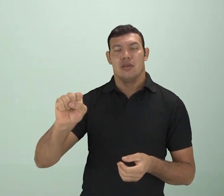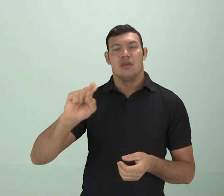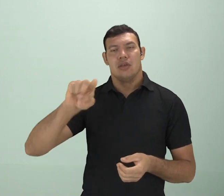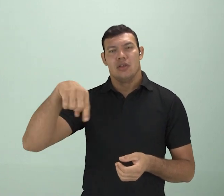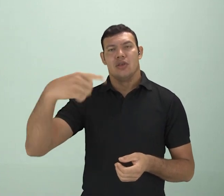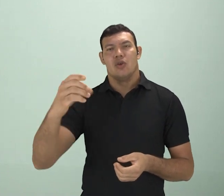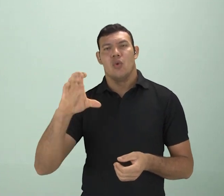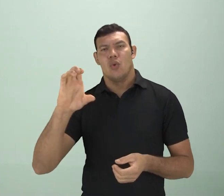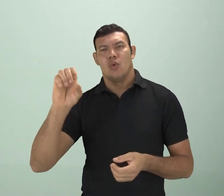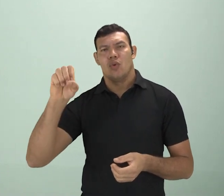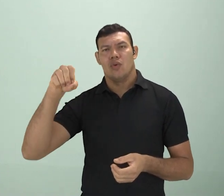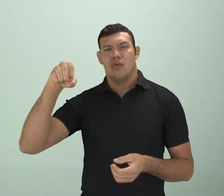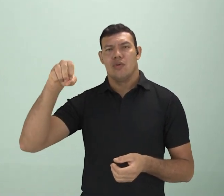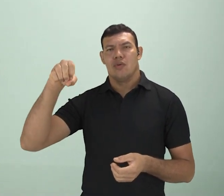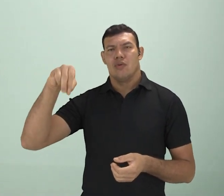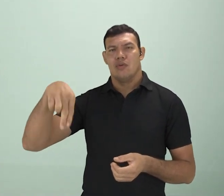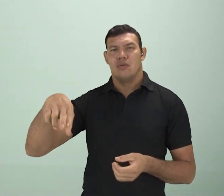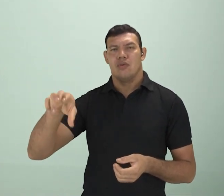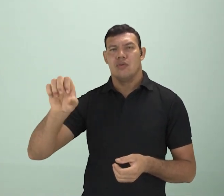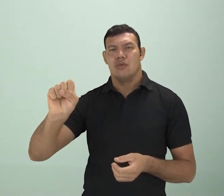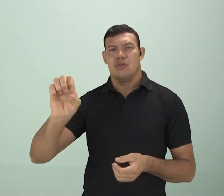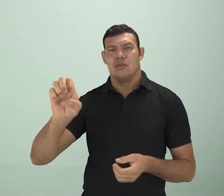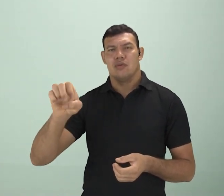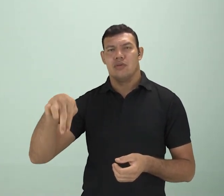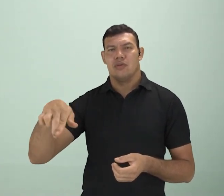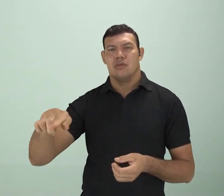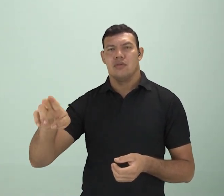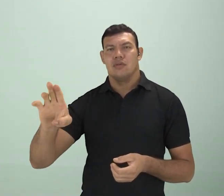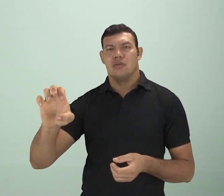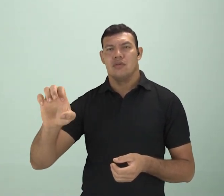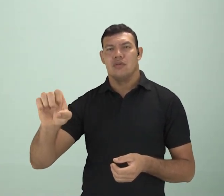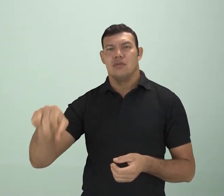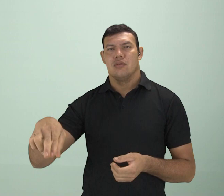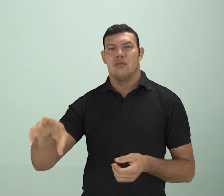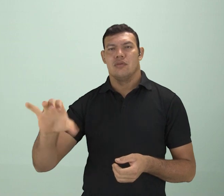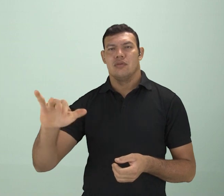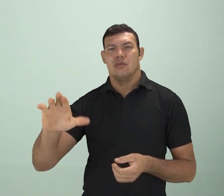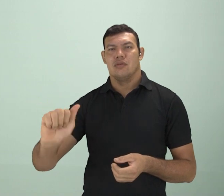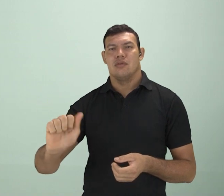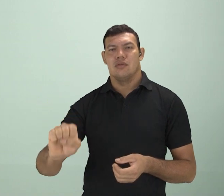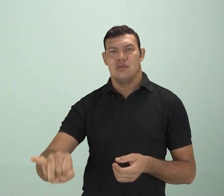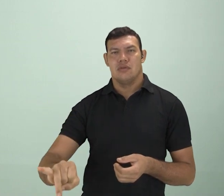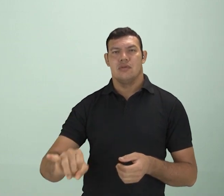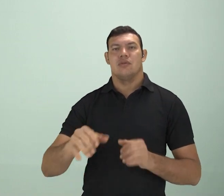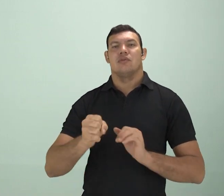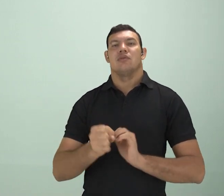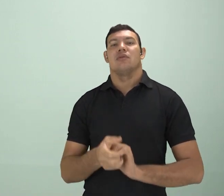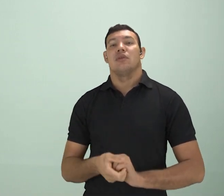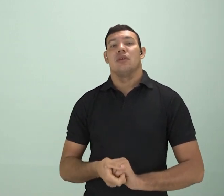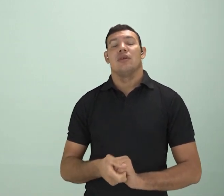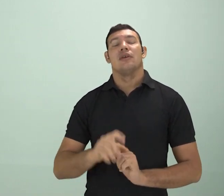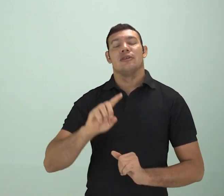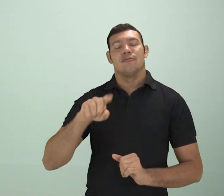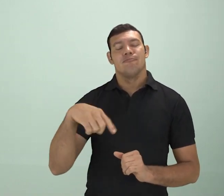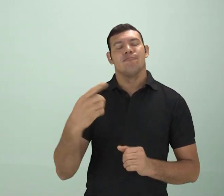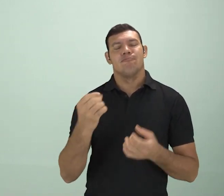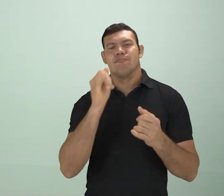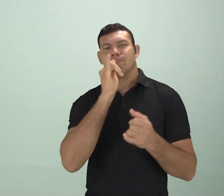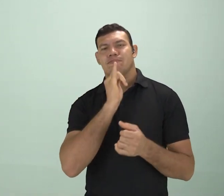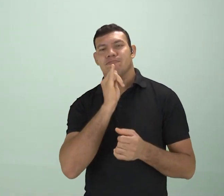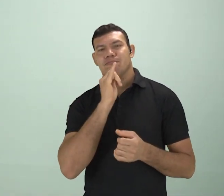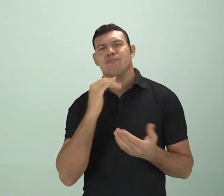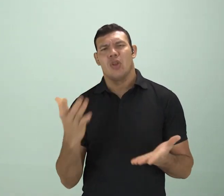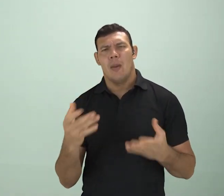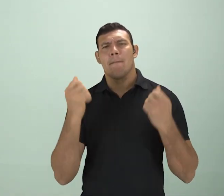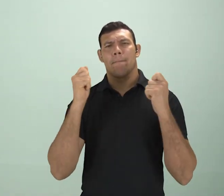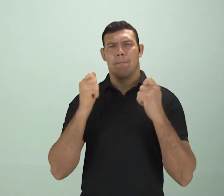consequências. Da mesma forma, você pode utilizar um único parágrafo para falar das ideias e depois para usar o outro para fazer a